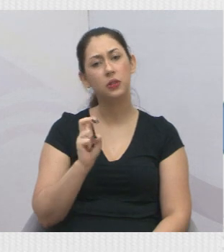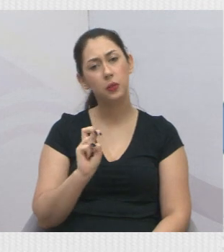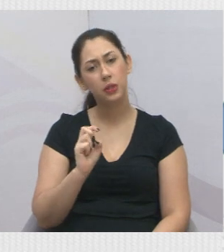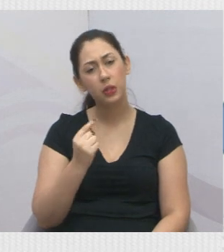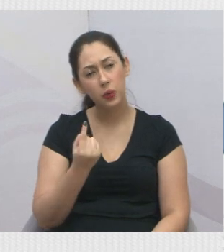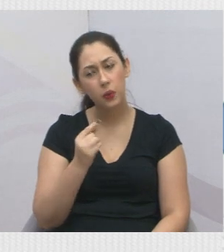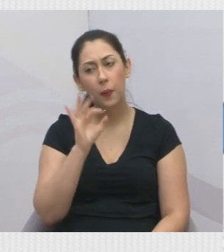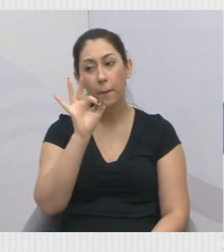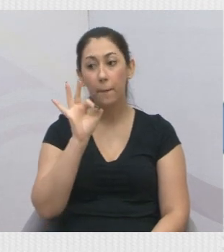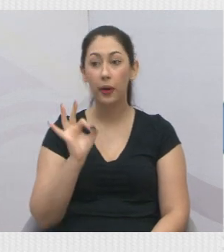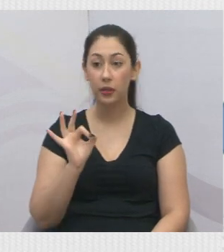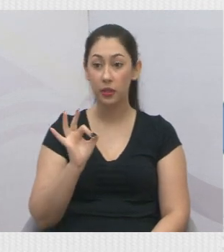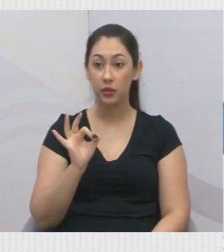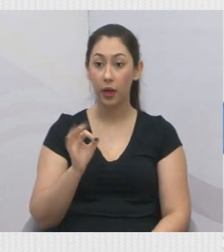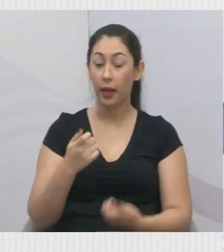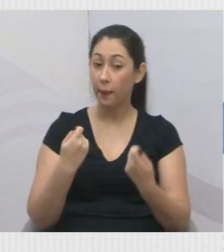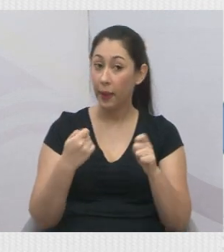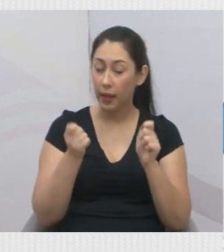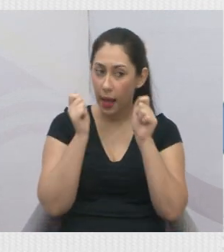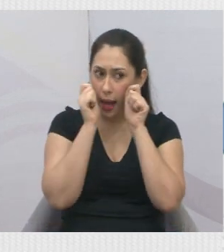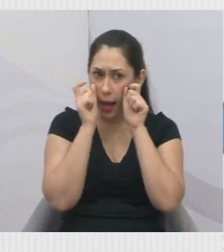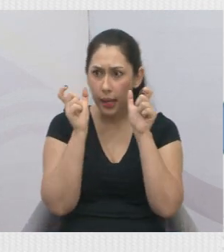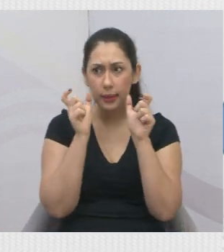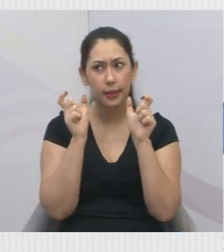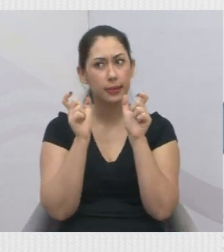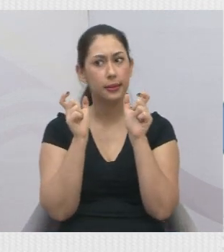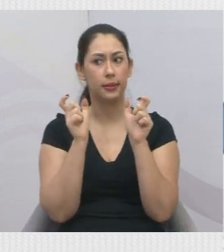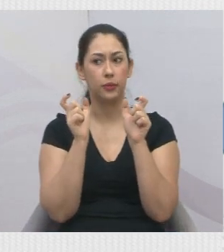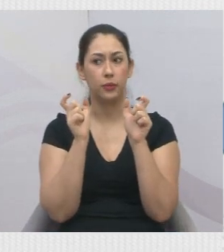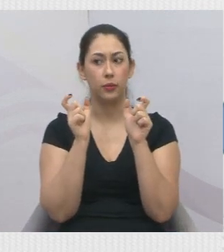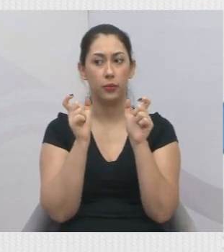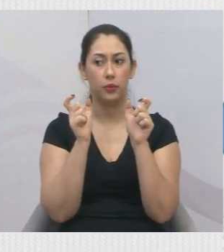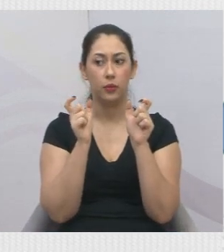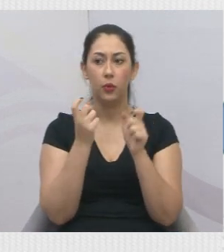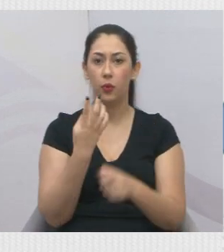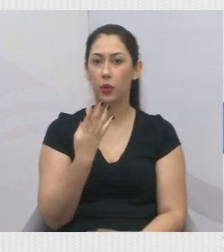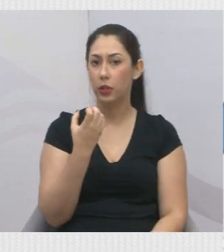e o limite de alerta que o tribunal nos remete,